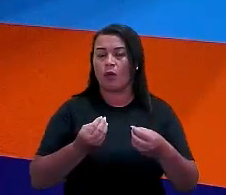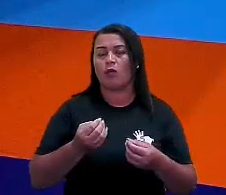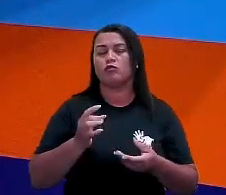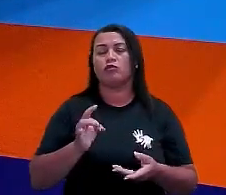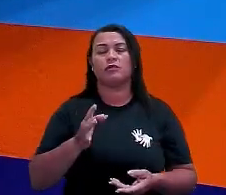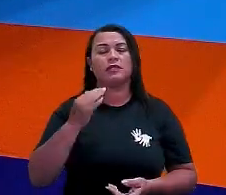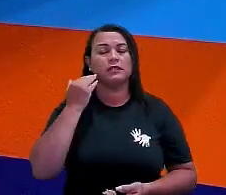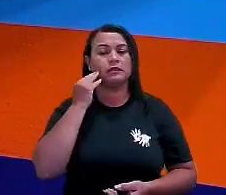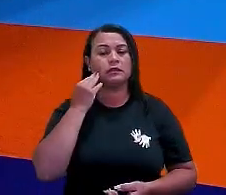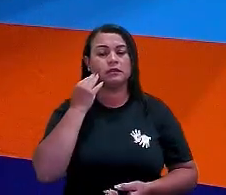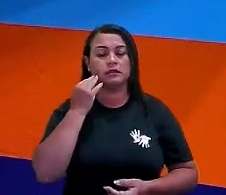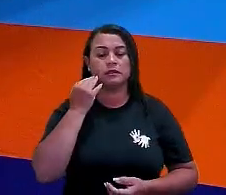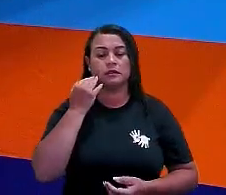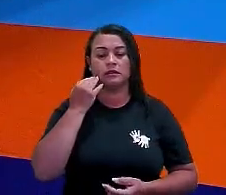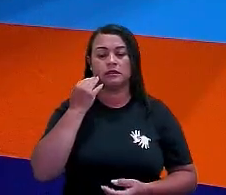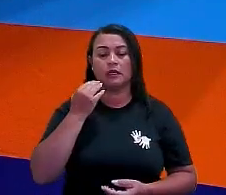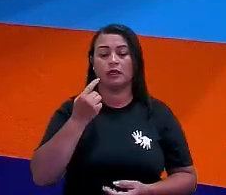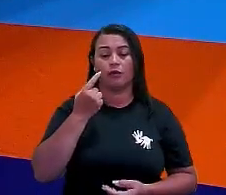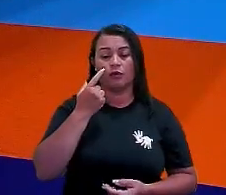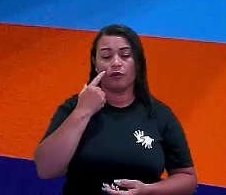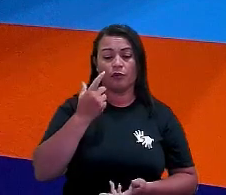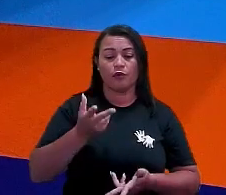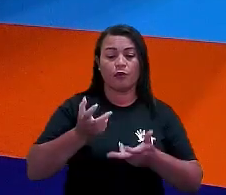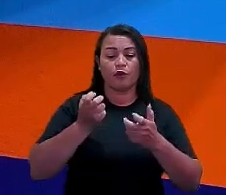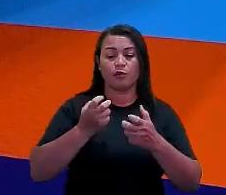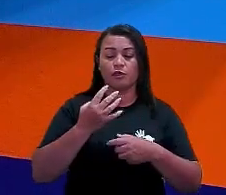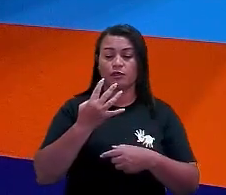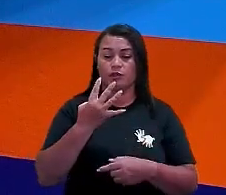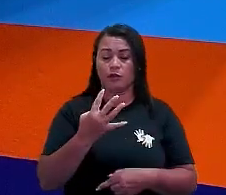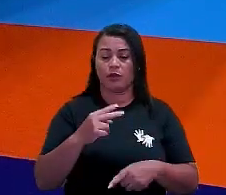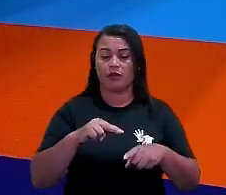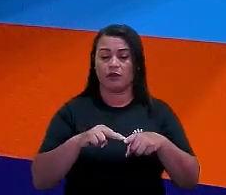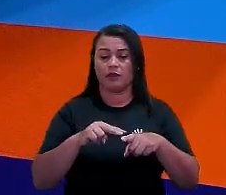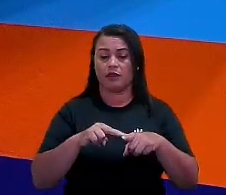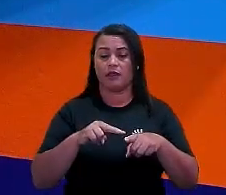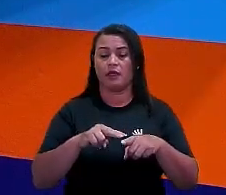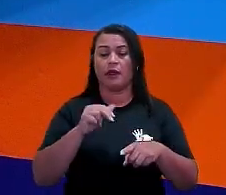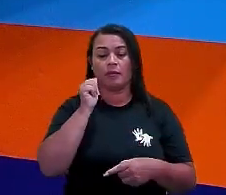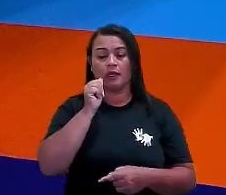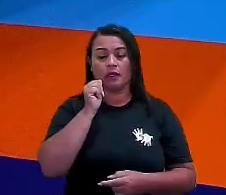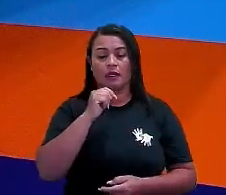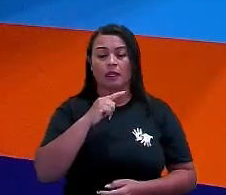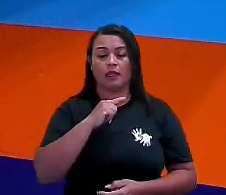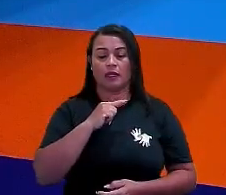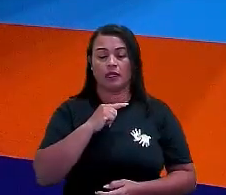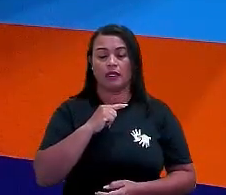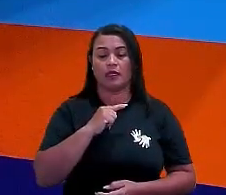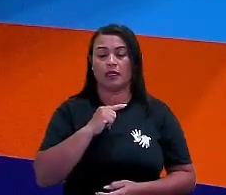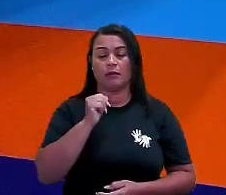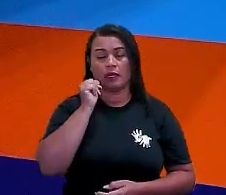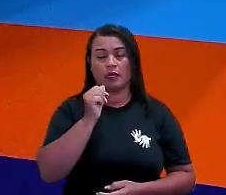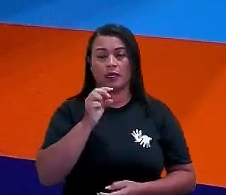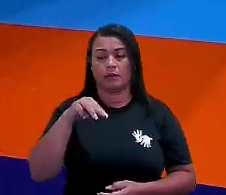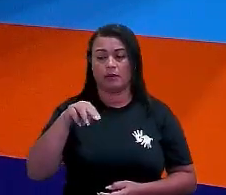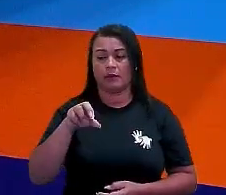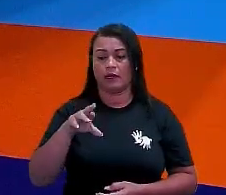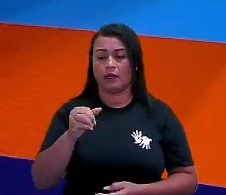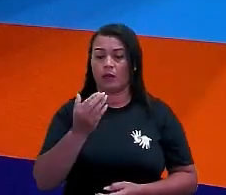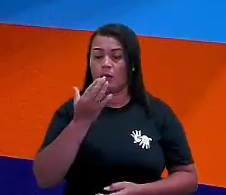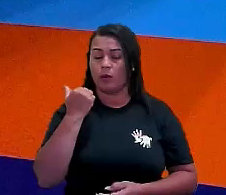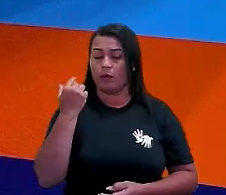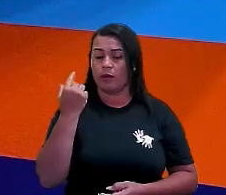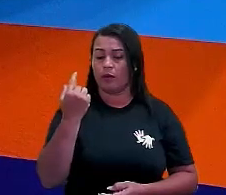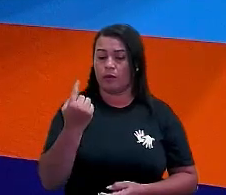acompanhar a leitura. Vimos que das 4 fatias de pizza que Maria tinha, ela comeu apenas uma, ou seja,